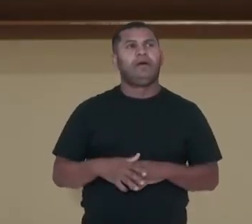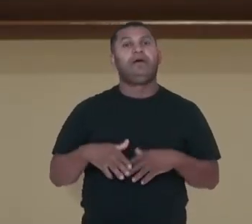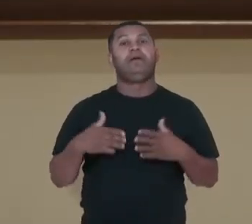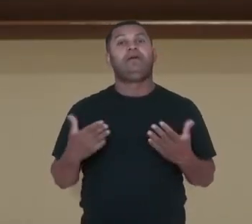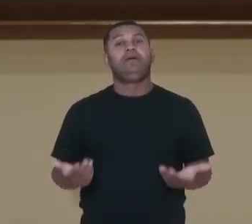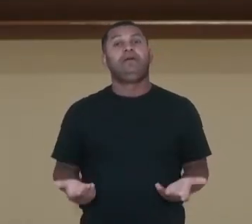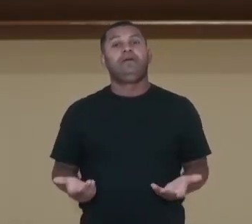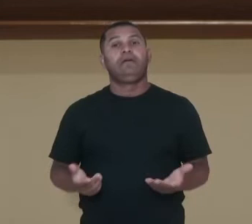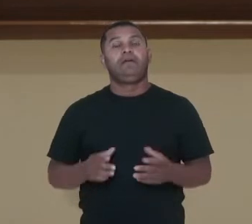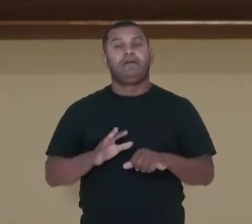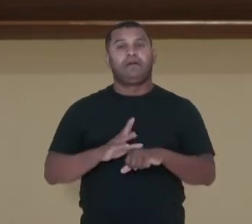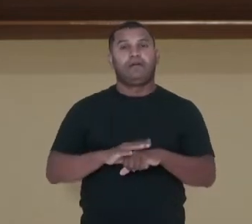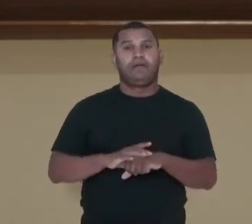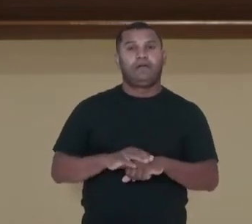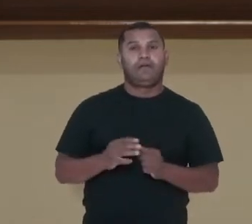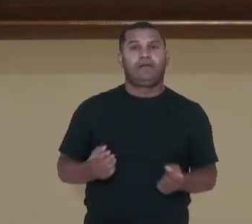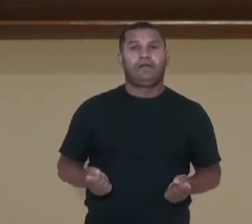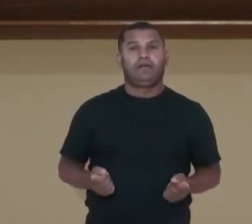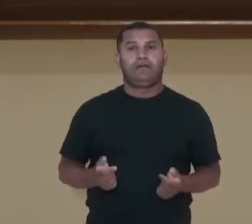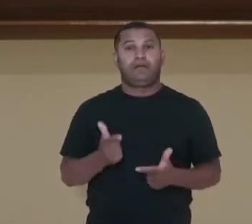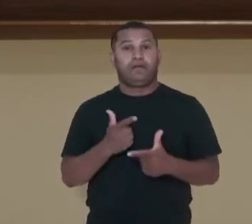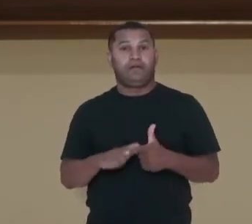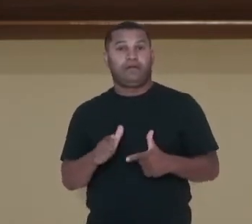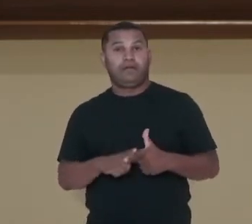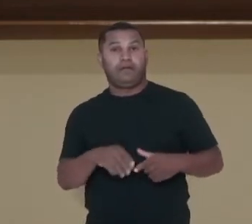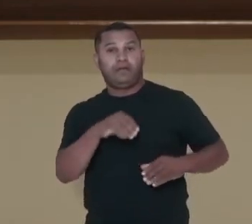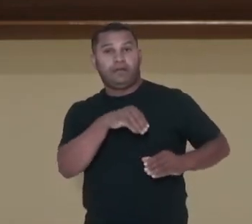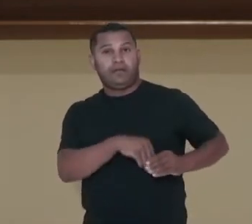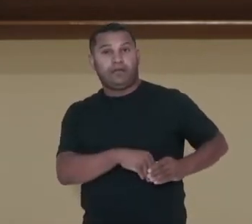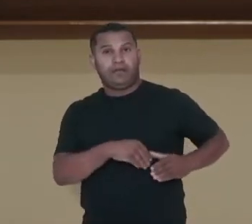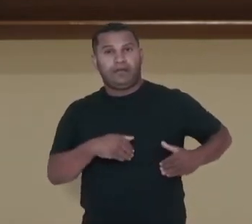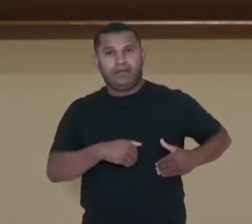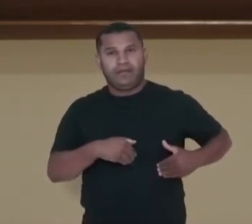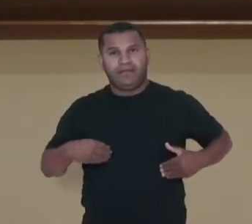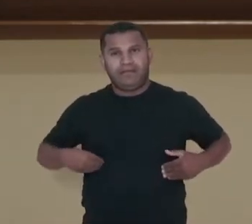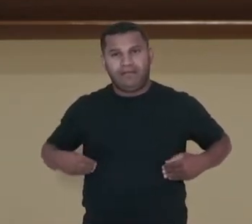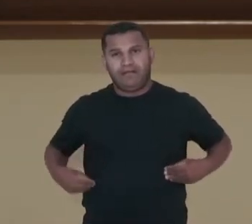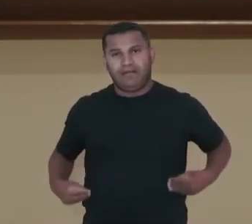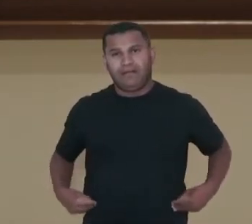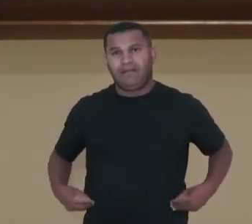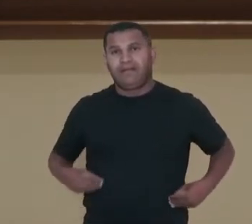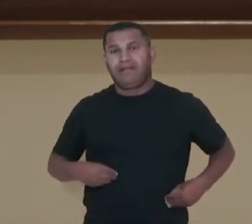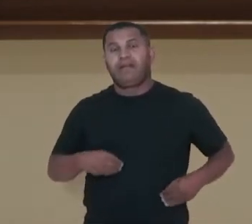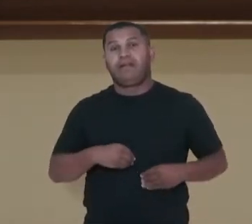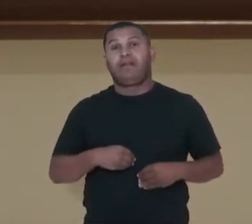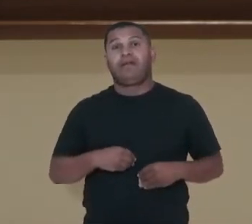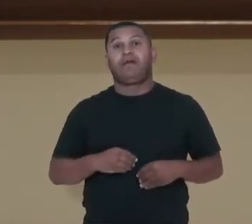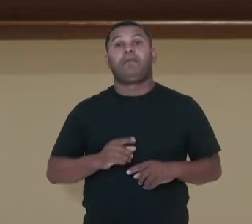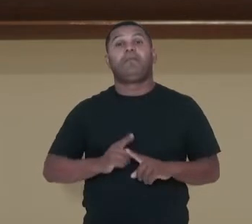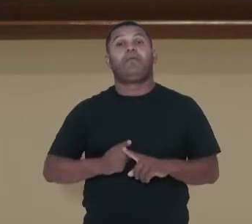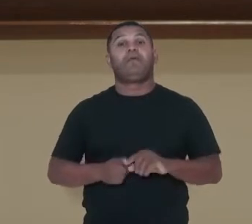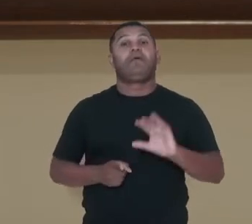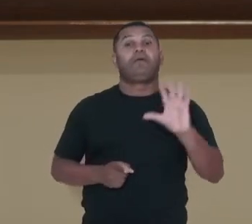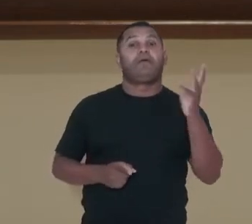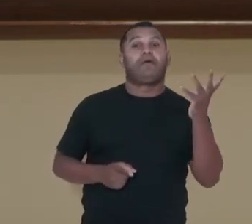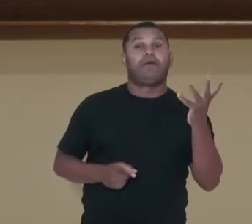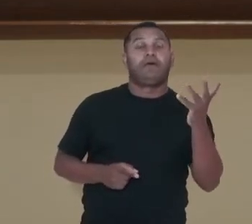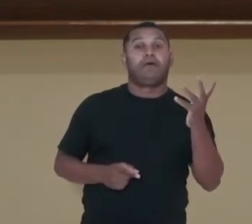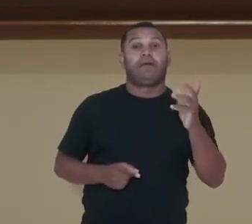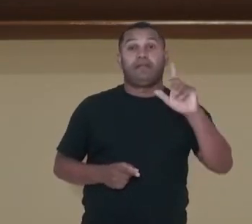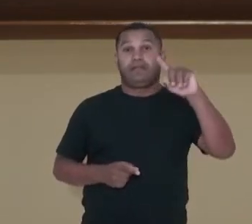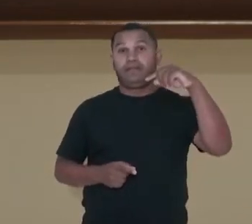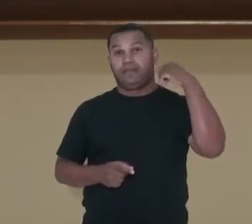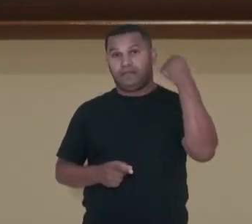prejuízo que ele já causou ali para os órgãos? Aí é que mora o perigo, porque daí a